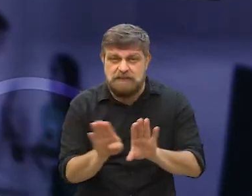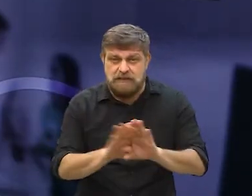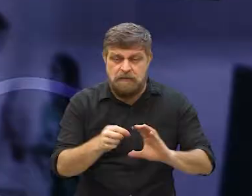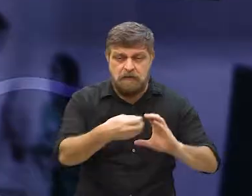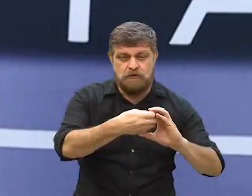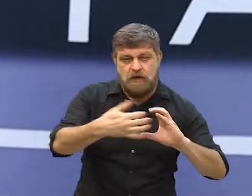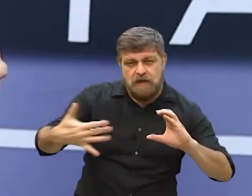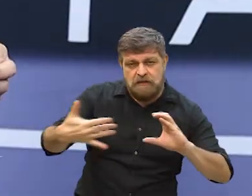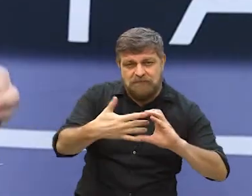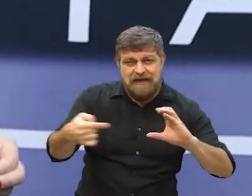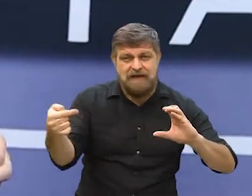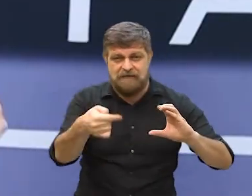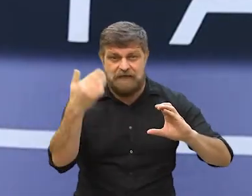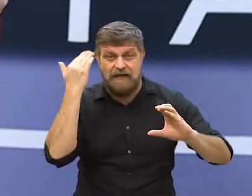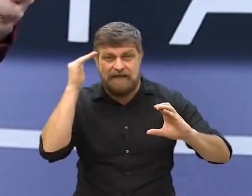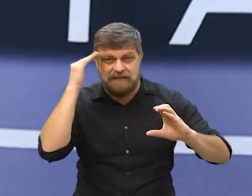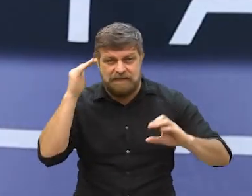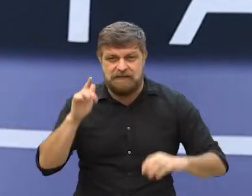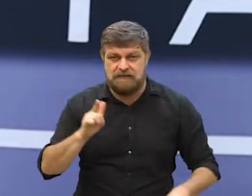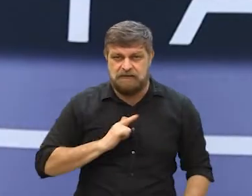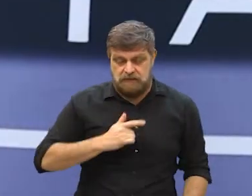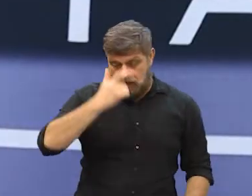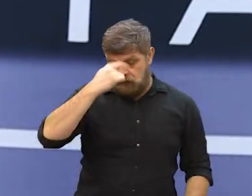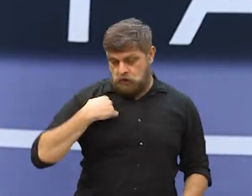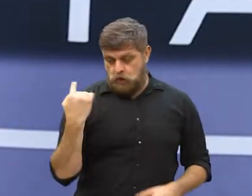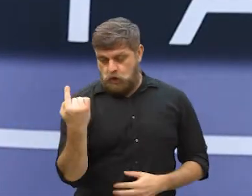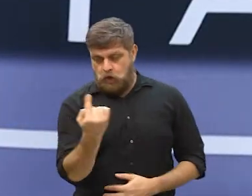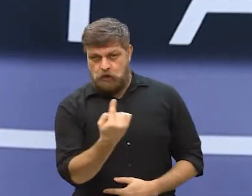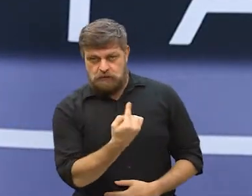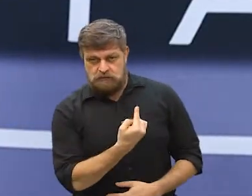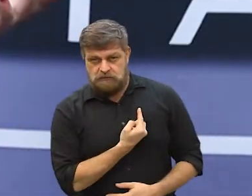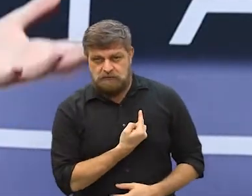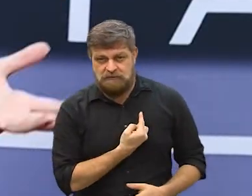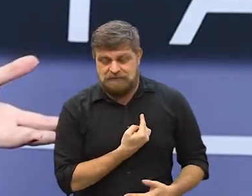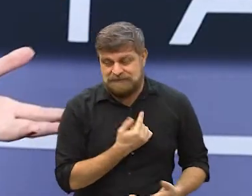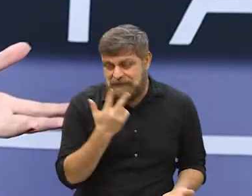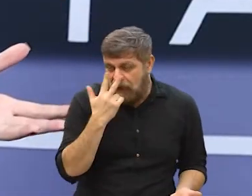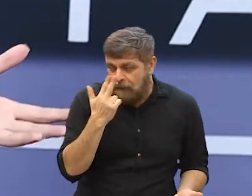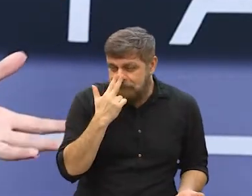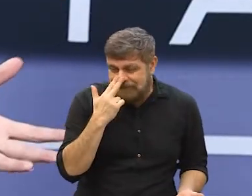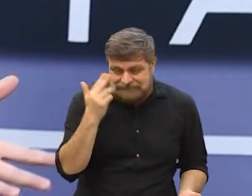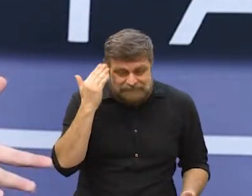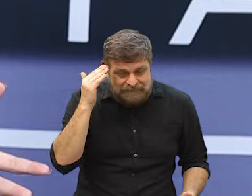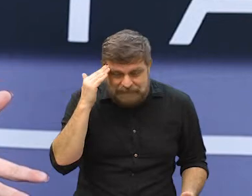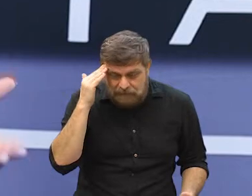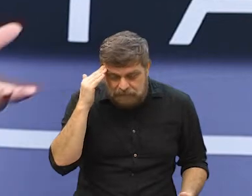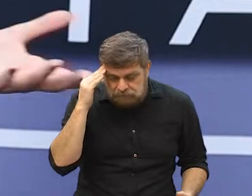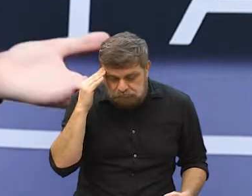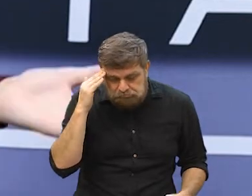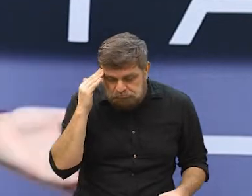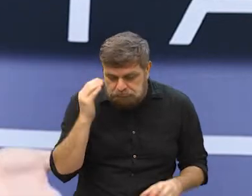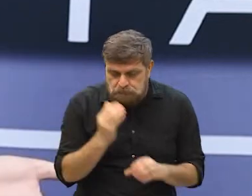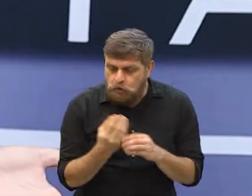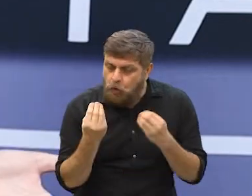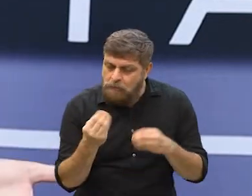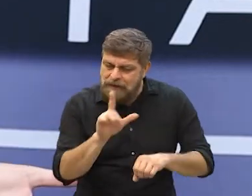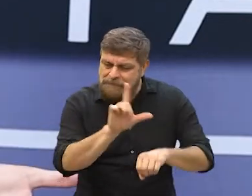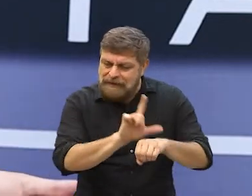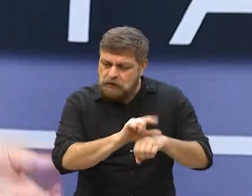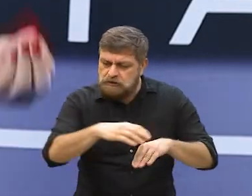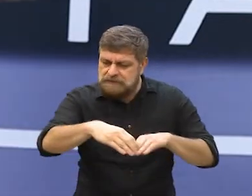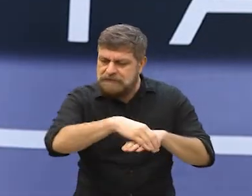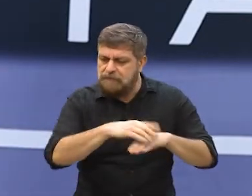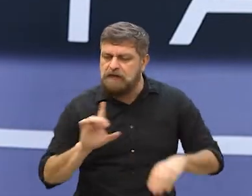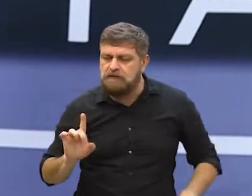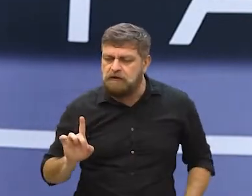doença rara entende, né? Talvez para a gente pareça incompreensível a dificuldade de ir até uma loja de